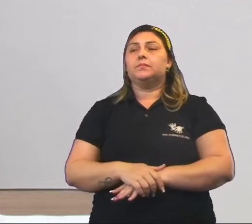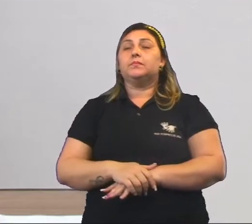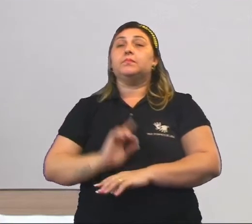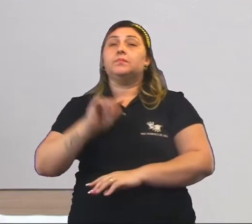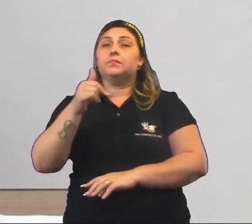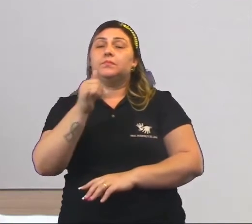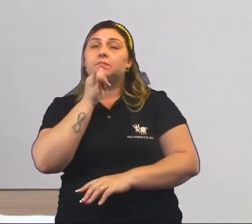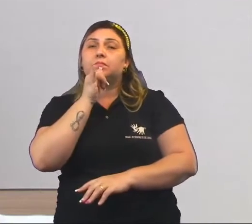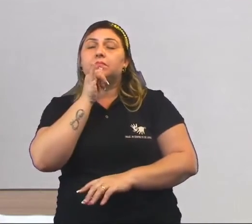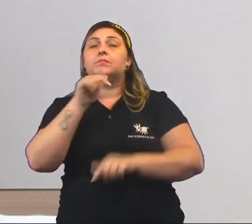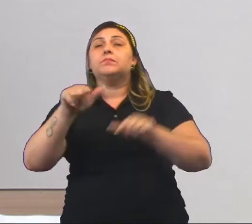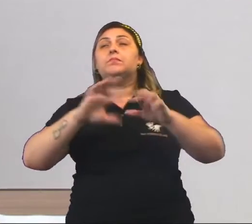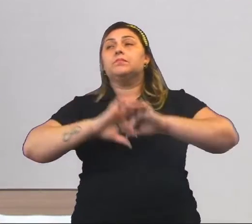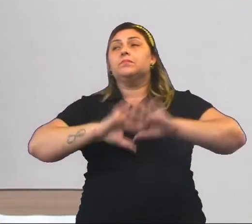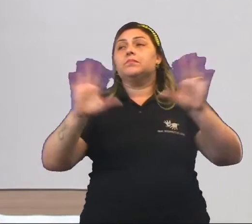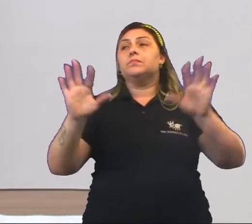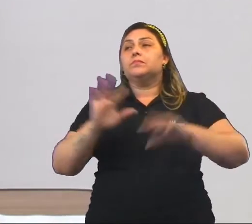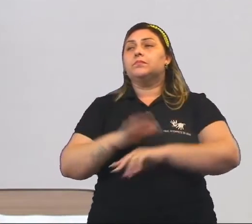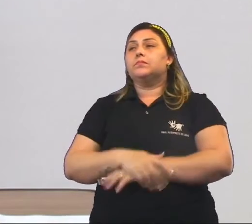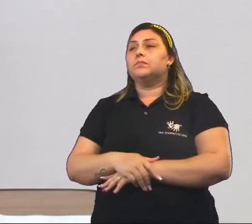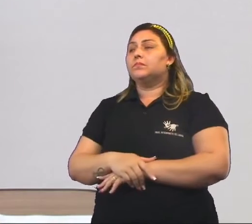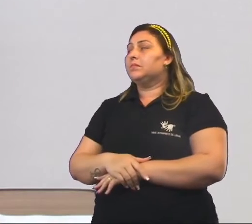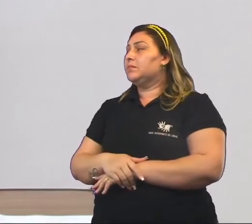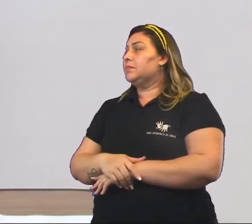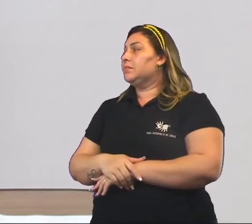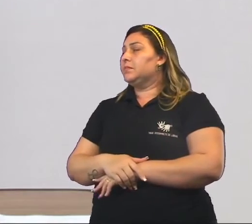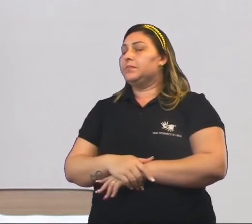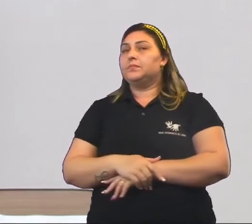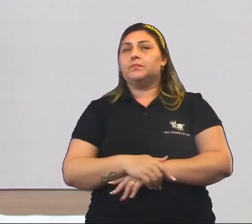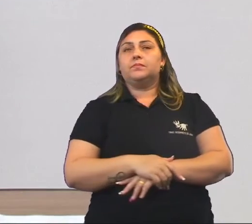O outro exemplo de trabalho livre é esse aqui, ó.